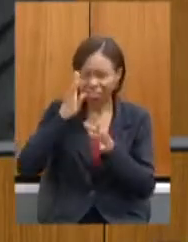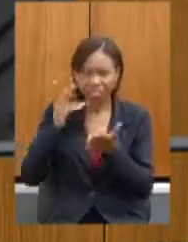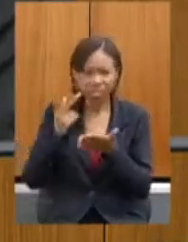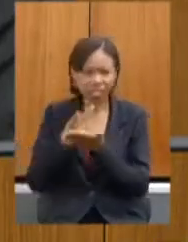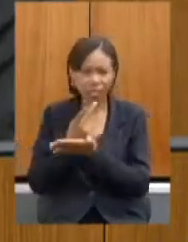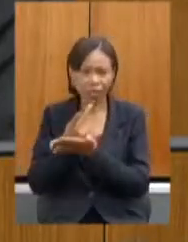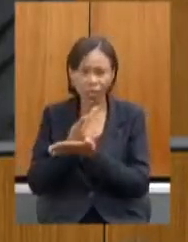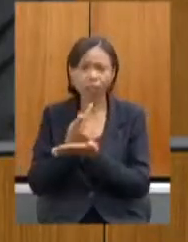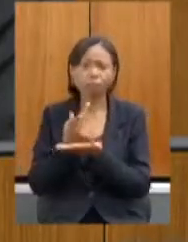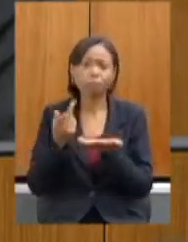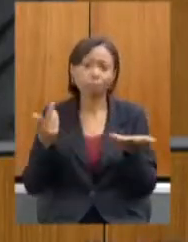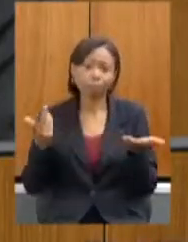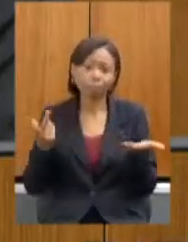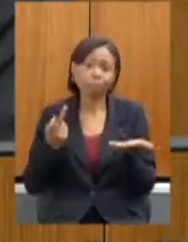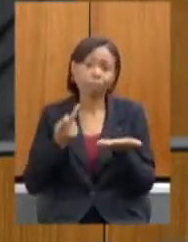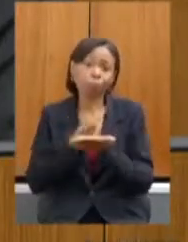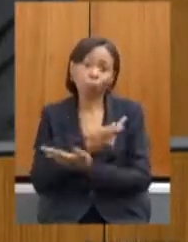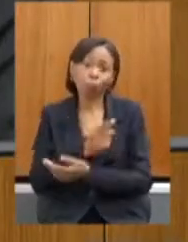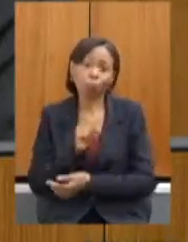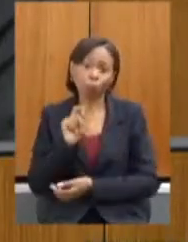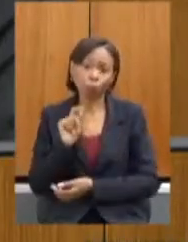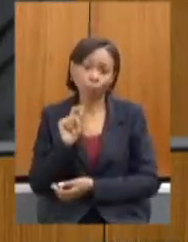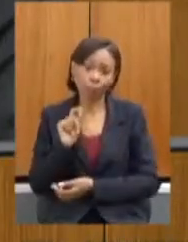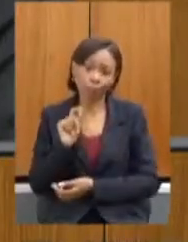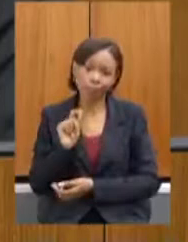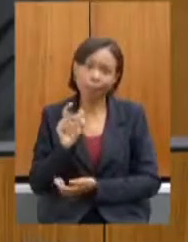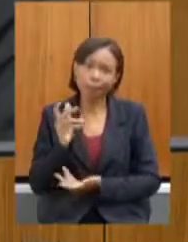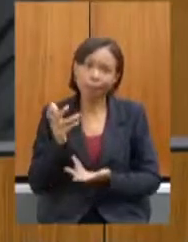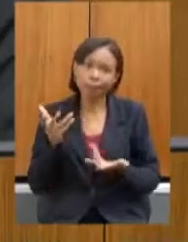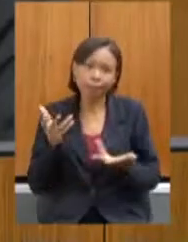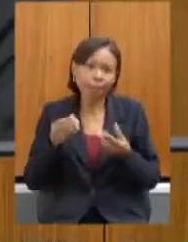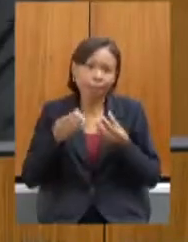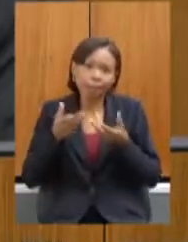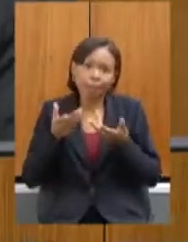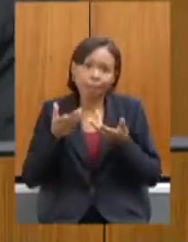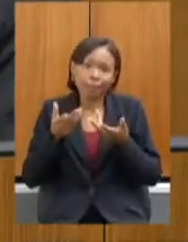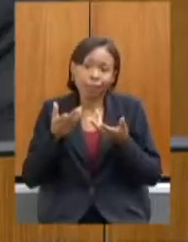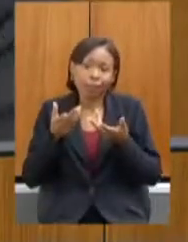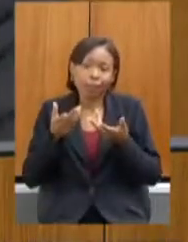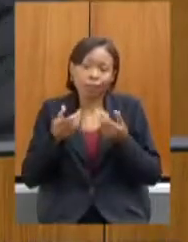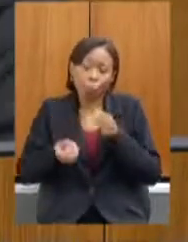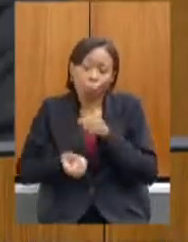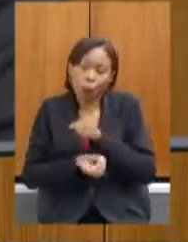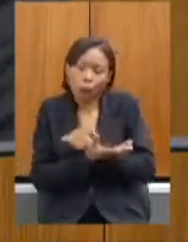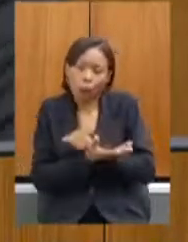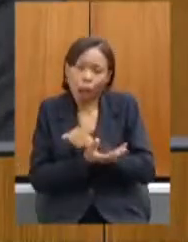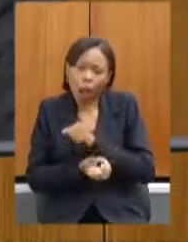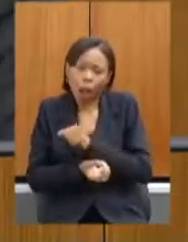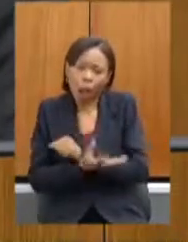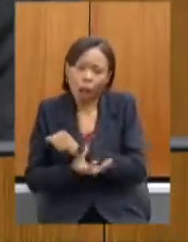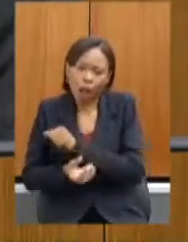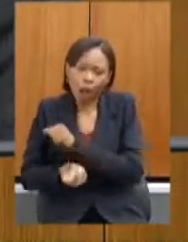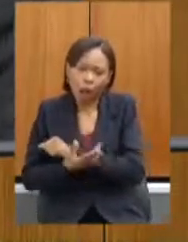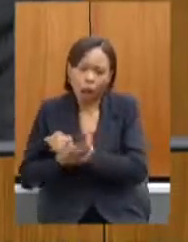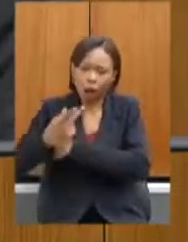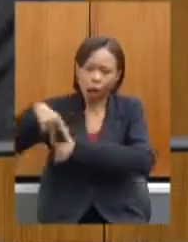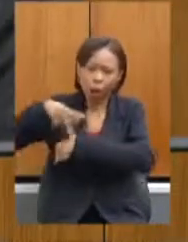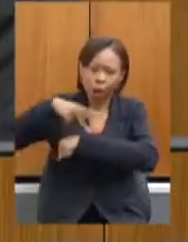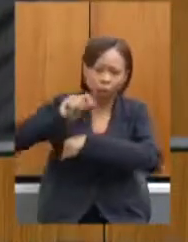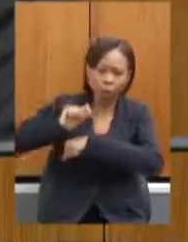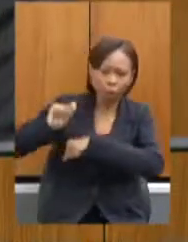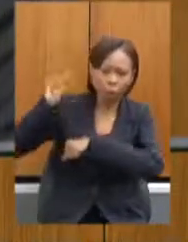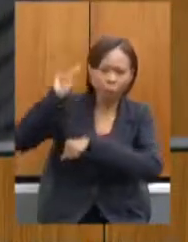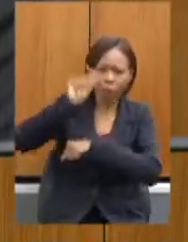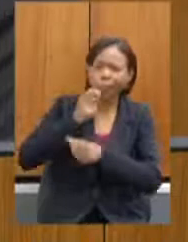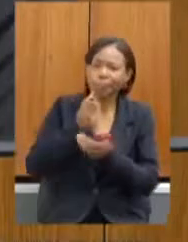gerando aí situações de possíveis corrupção por todo o país em relação a compra de